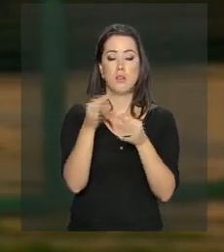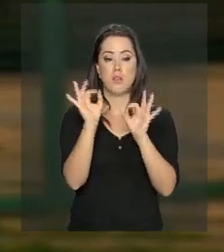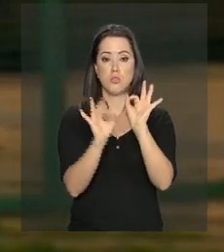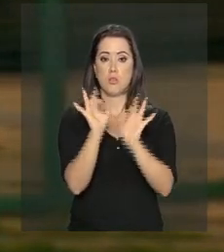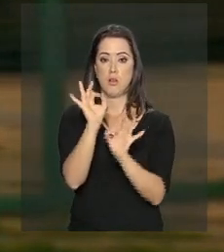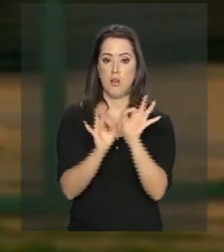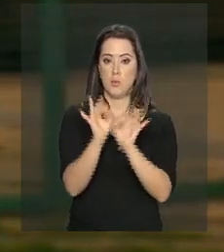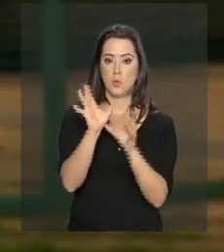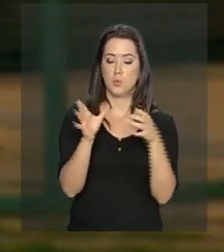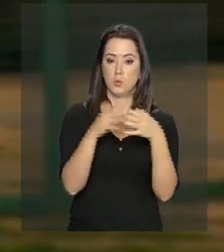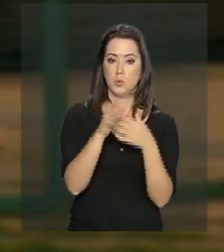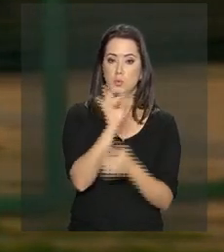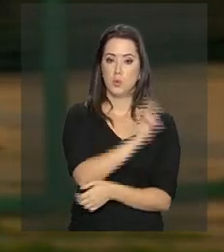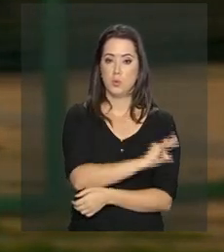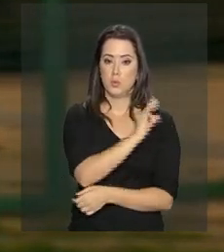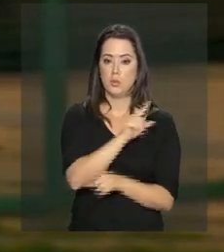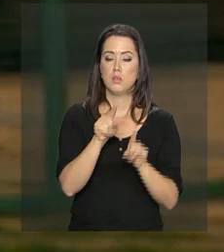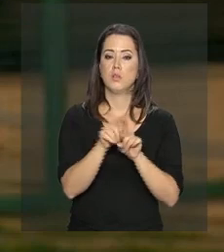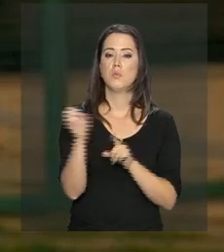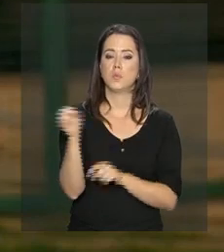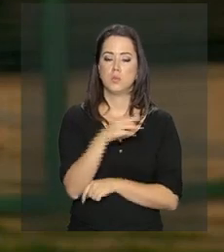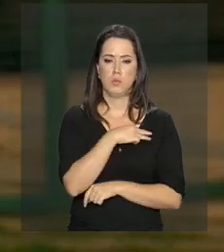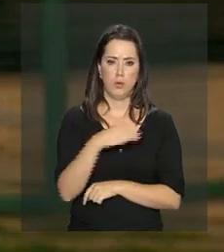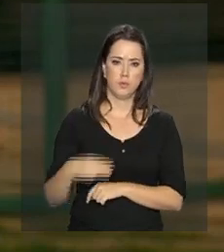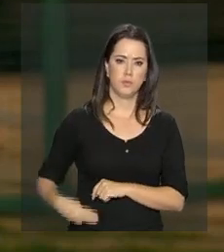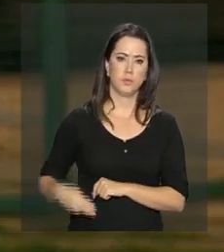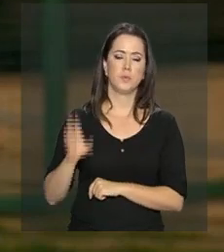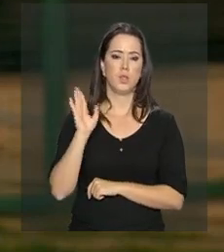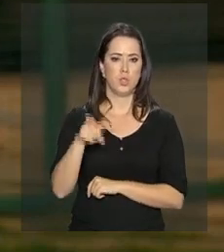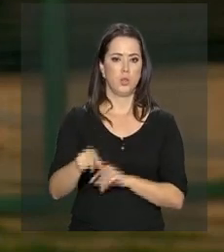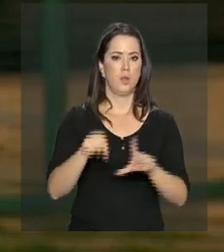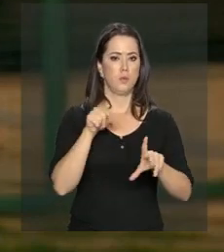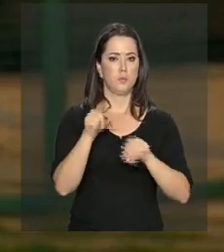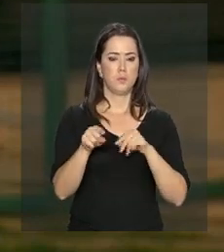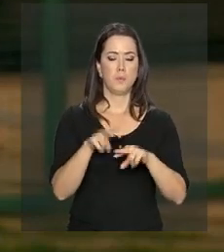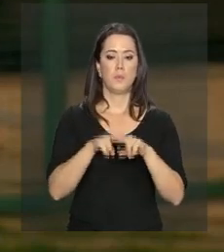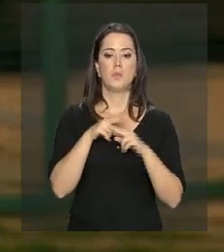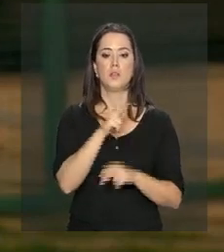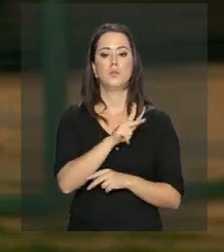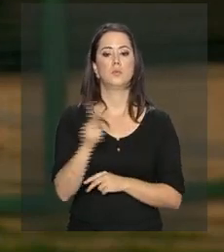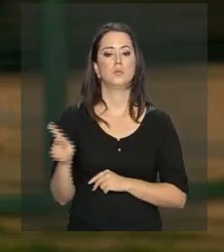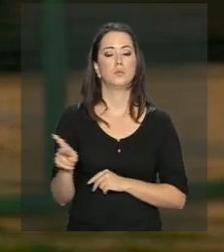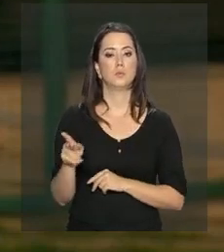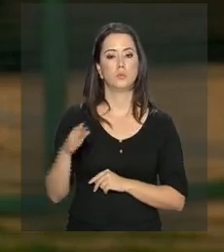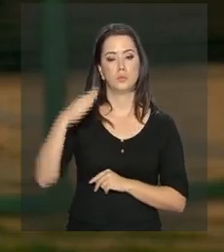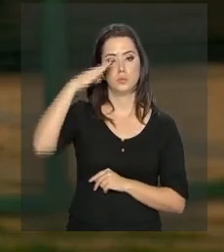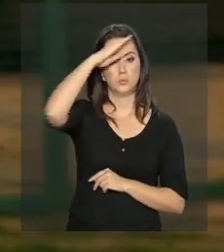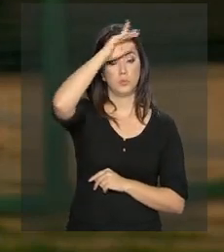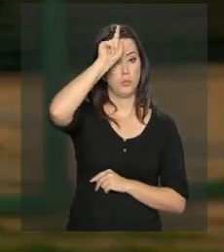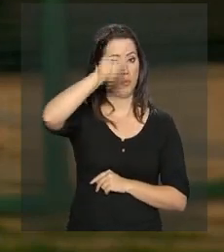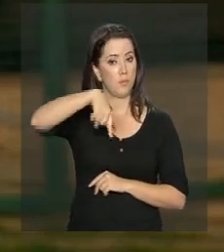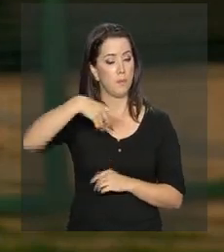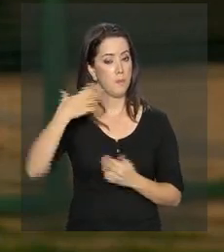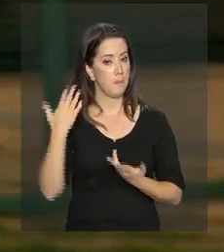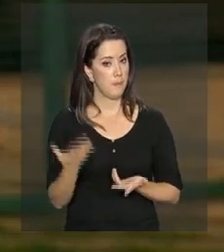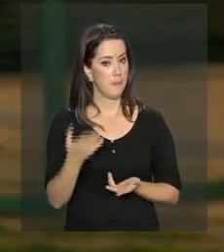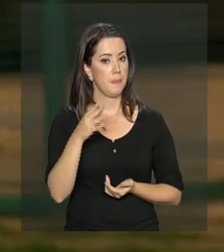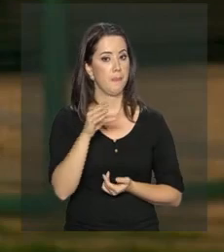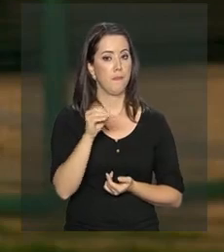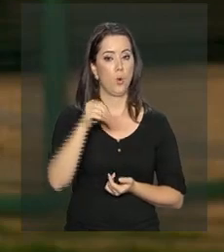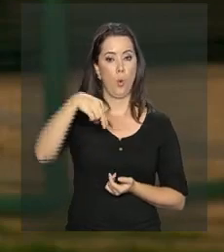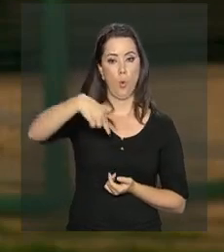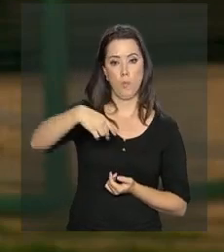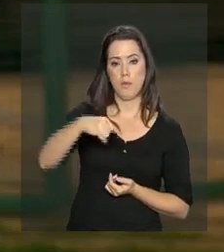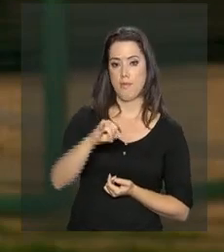pelos grupos técnicos e também pelos novos ministros já escolhidos pelo presidente eleito jair bonsonaro lorenzoni disse